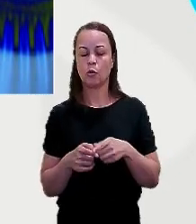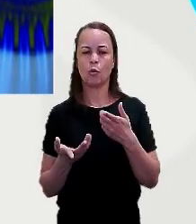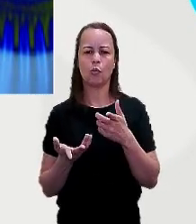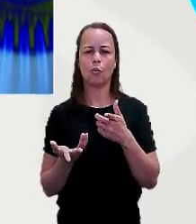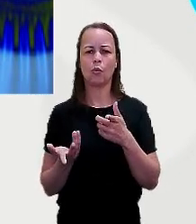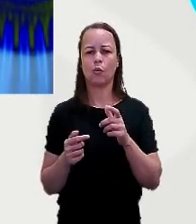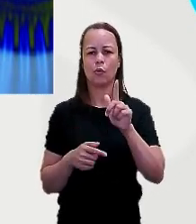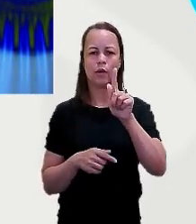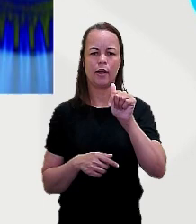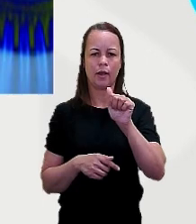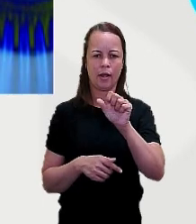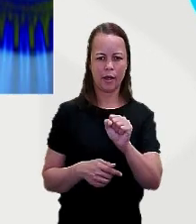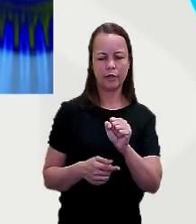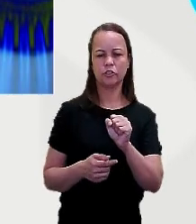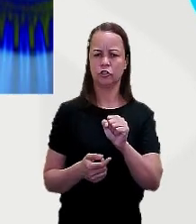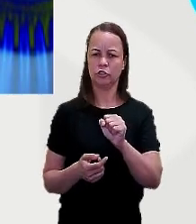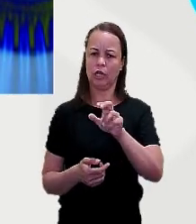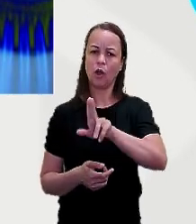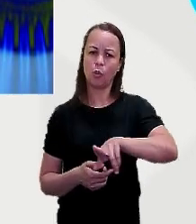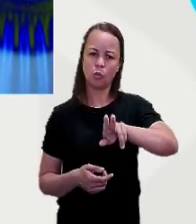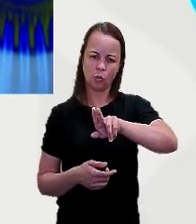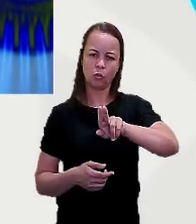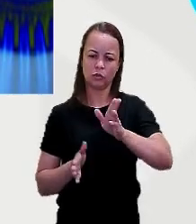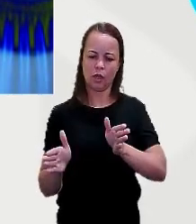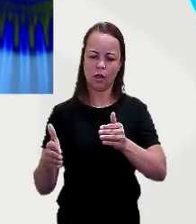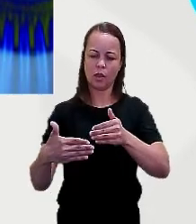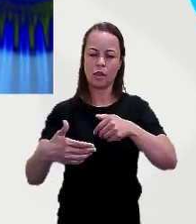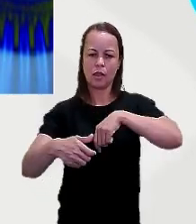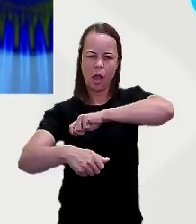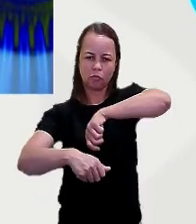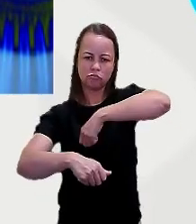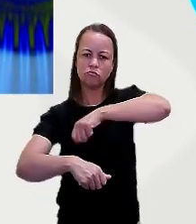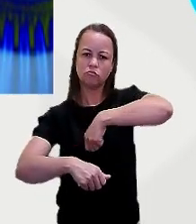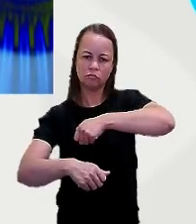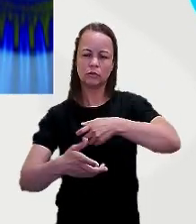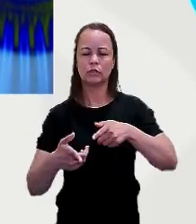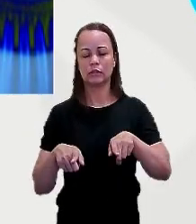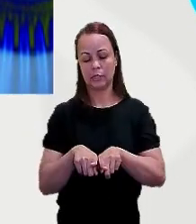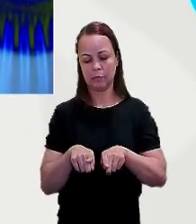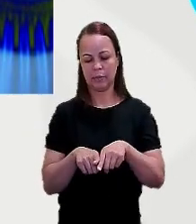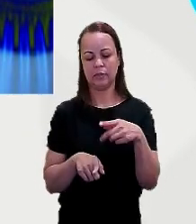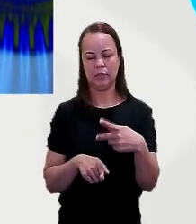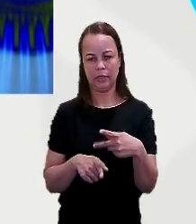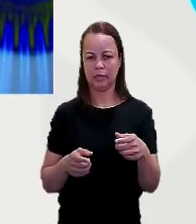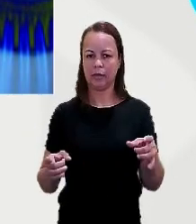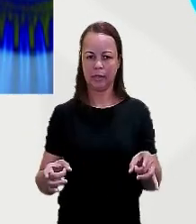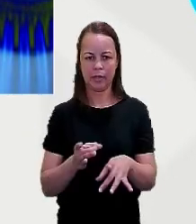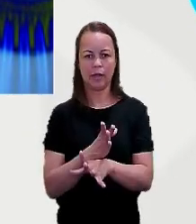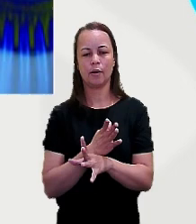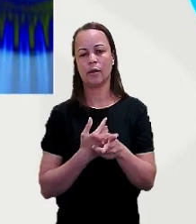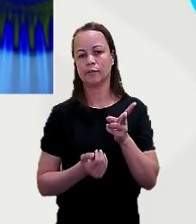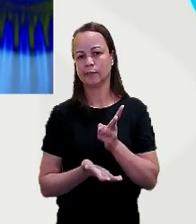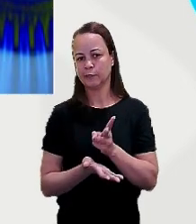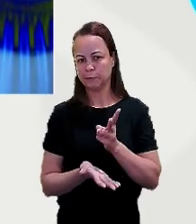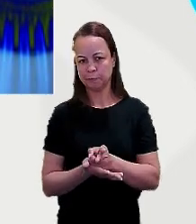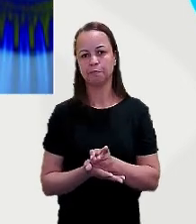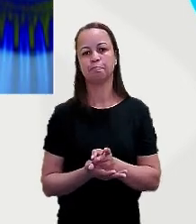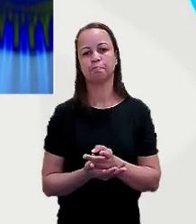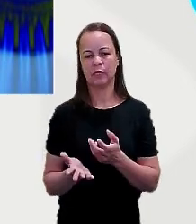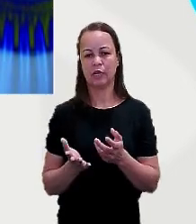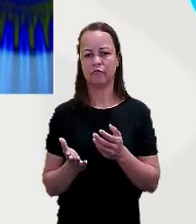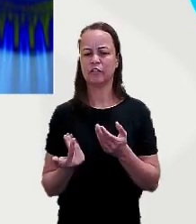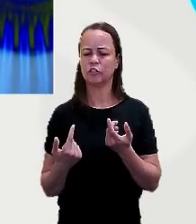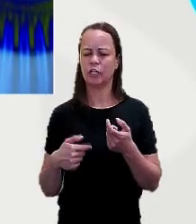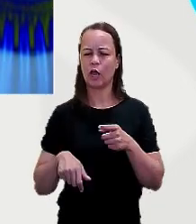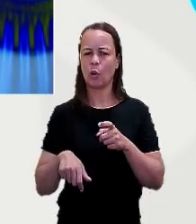lá de cozinha que nós utilizamos, ele também é uma fonte de energia não renovável, tá certo? Ele vai ter ali um